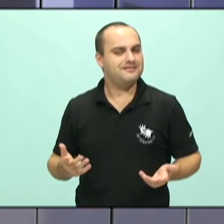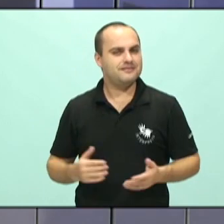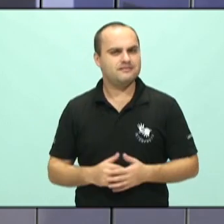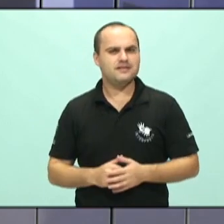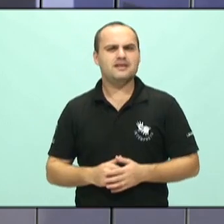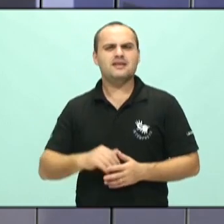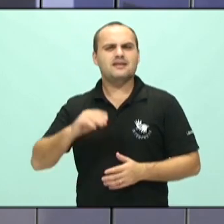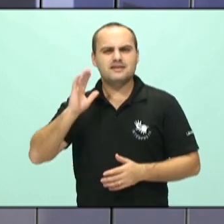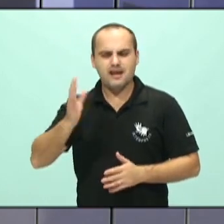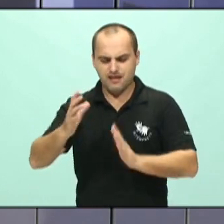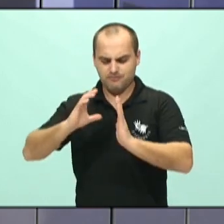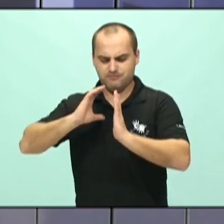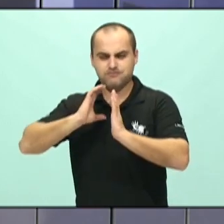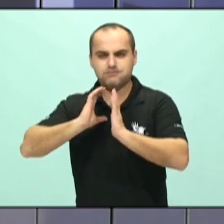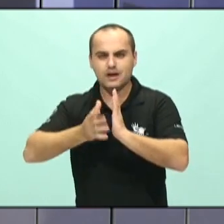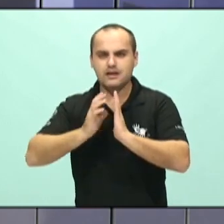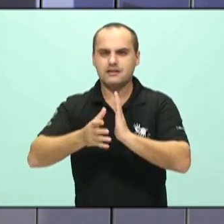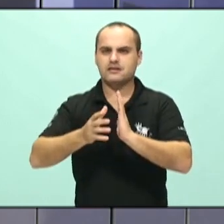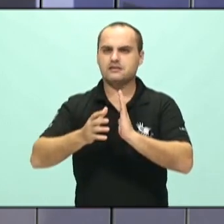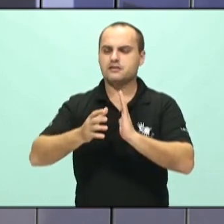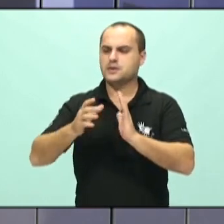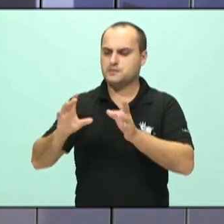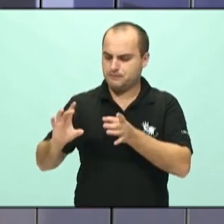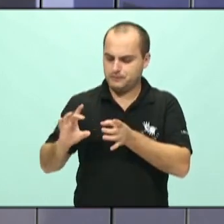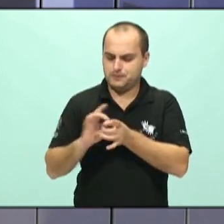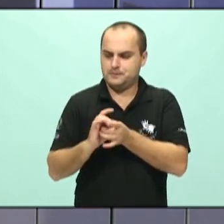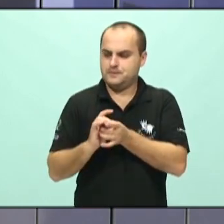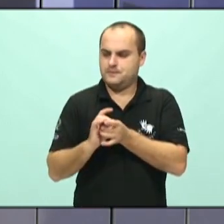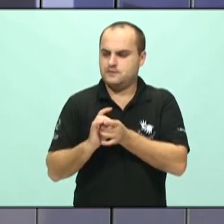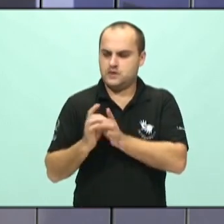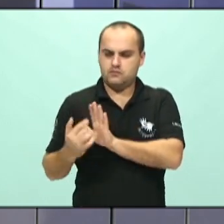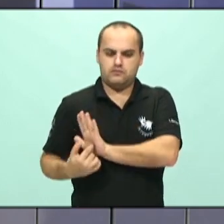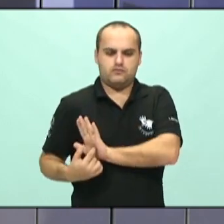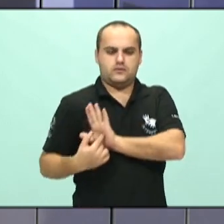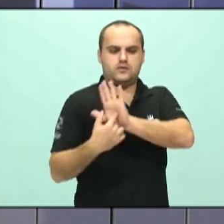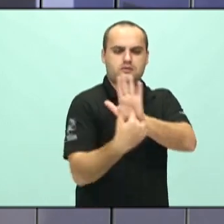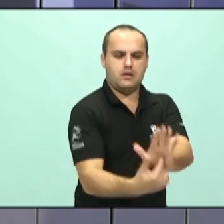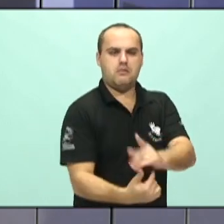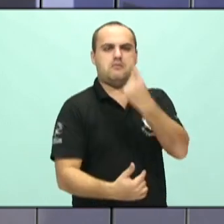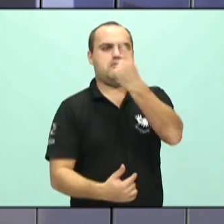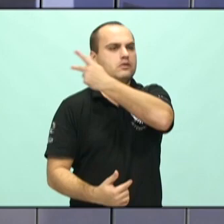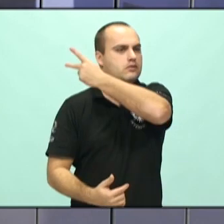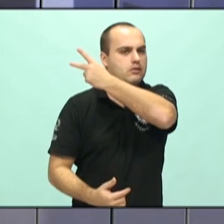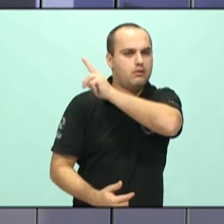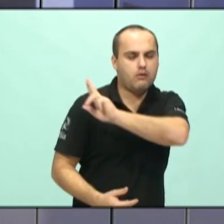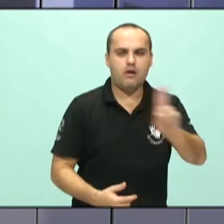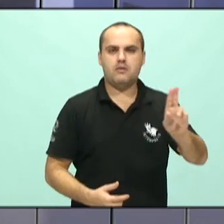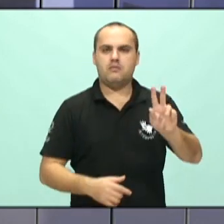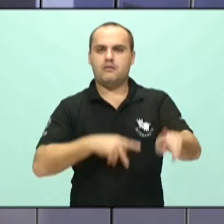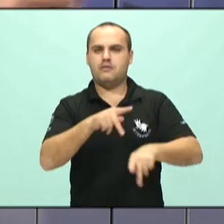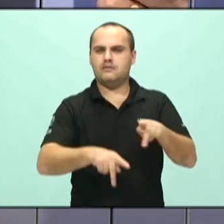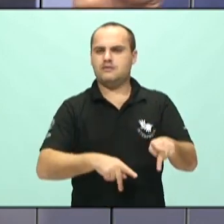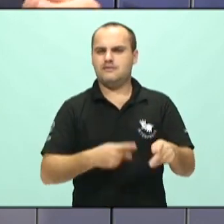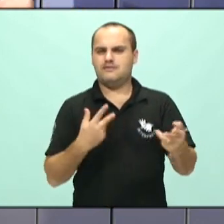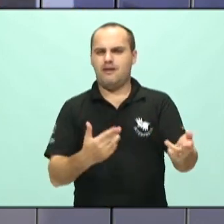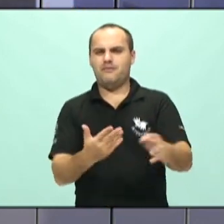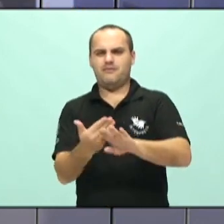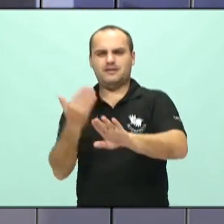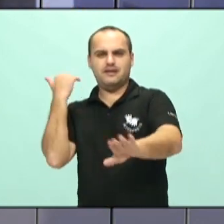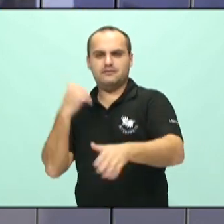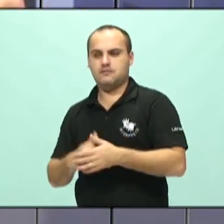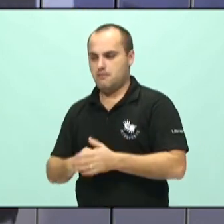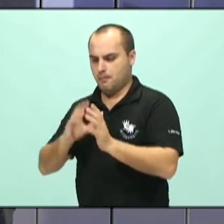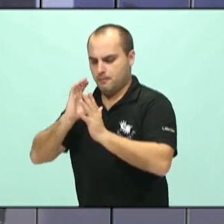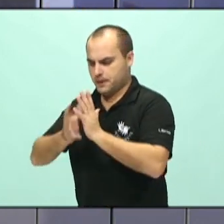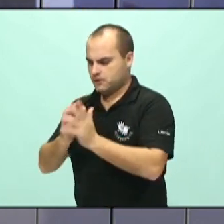dos partidos políticos se unirem e impor nome para a população, né? Como a gente via, os partidos se reúnem,